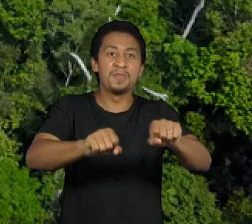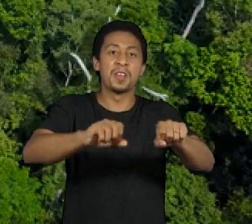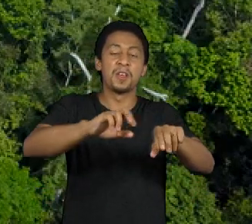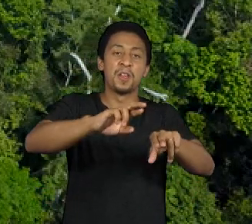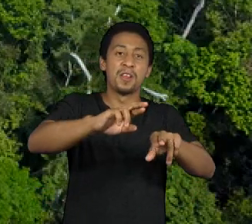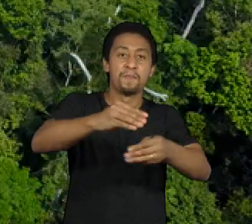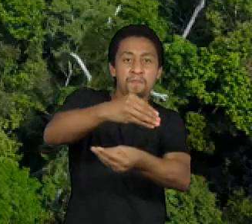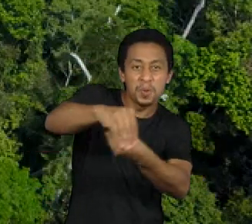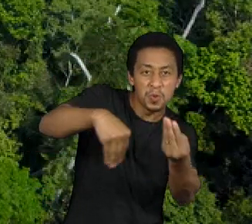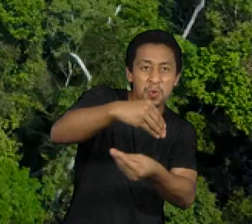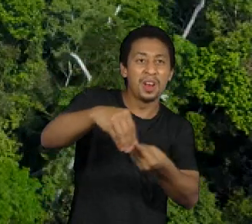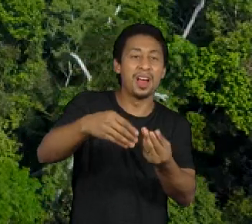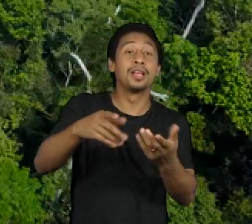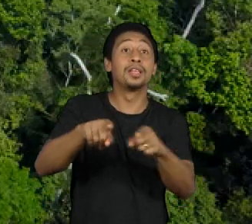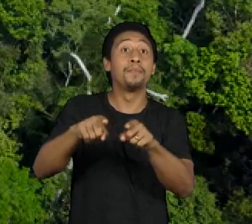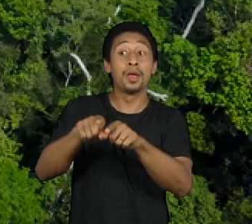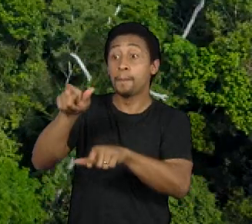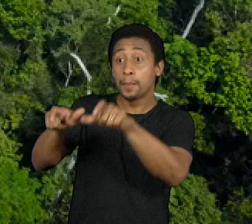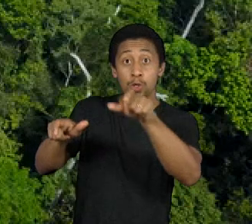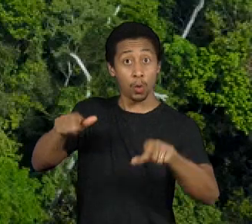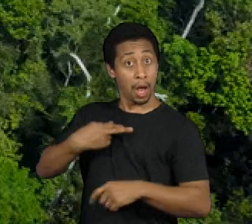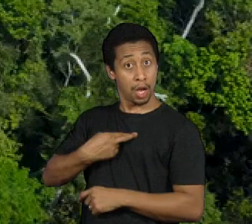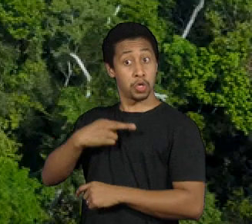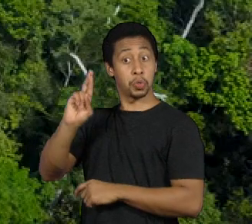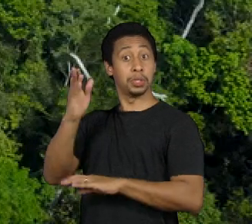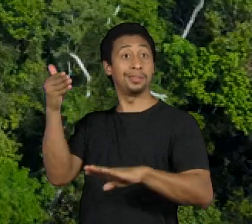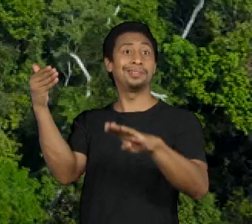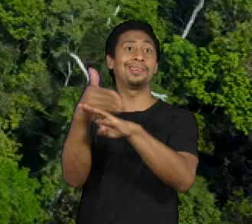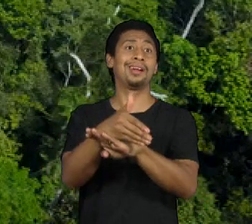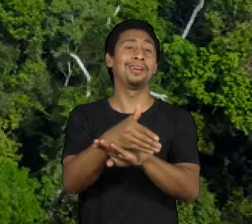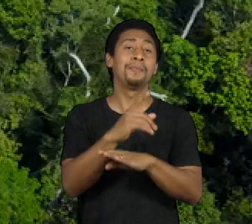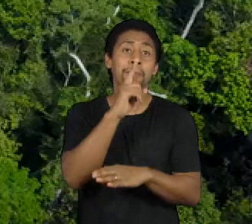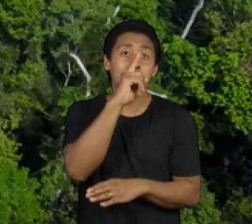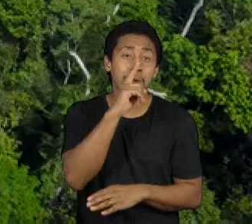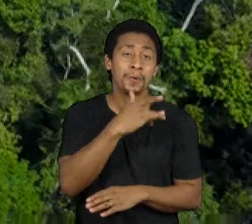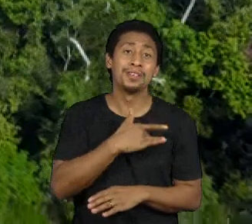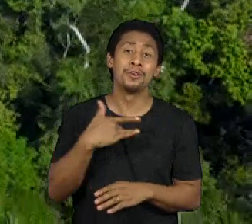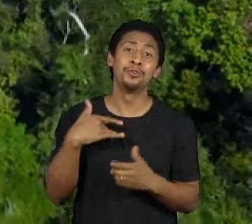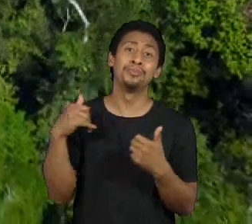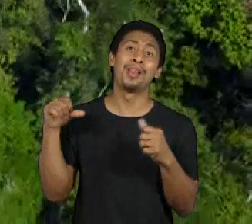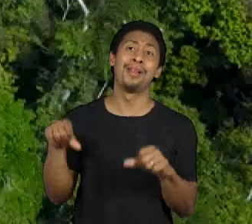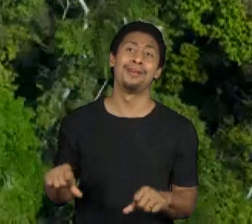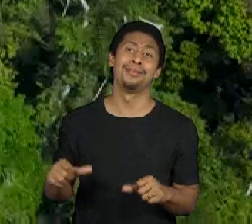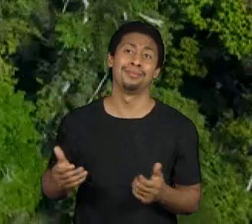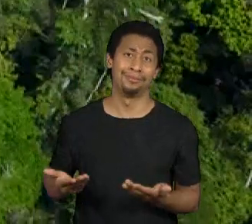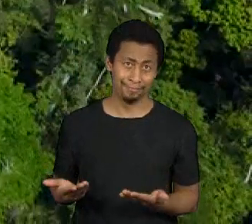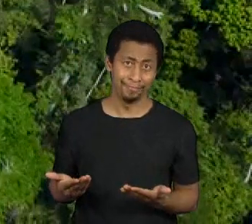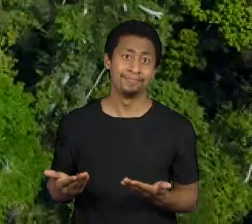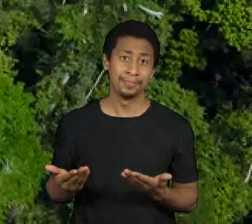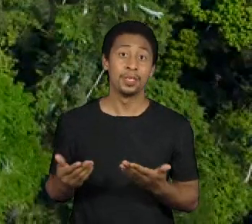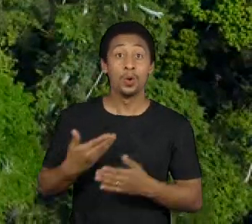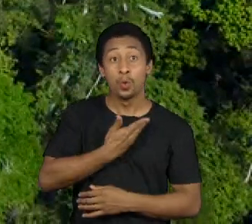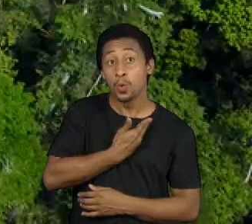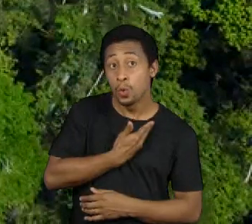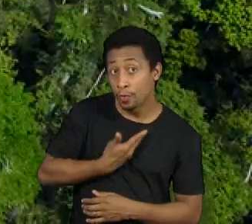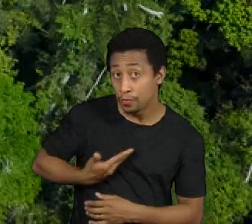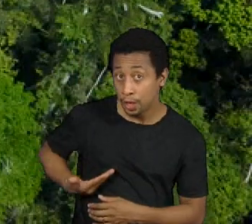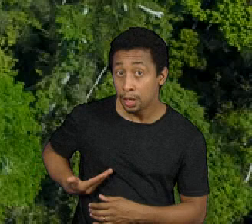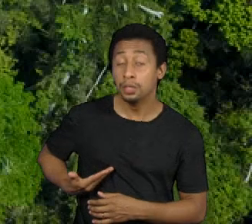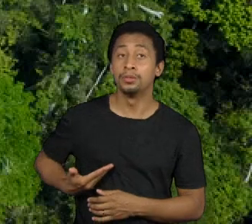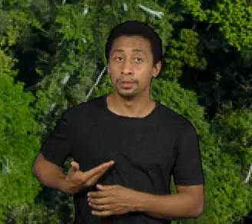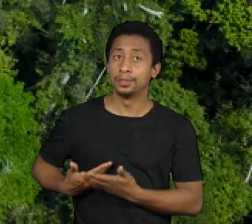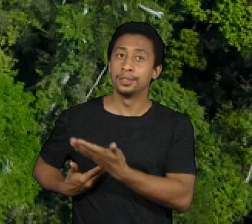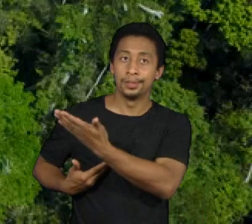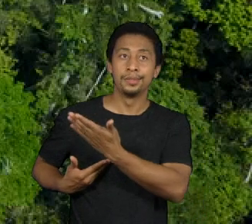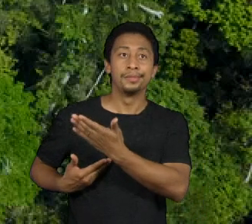religiosos, e colocando a saúde dessas comunidades em risco. Além disso, o governo está demorando